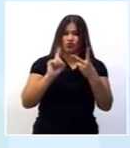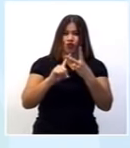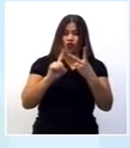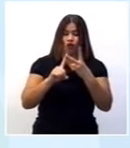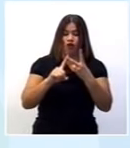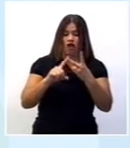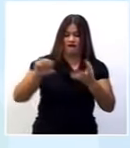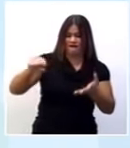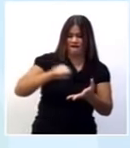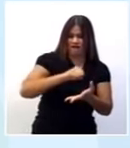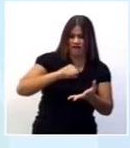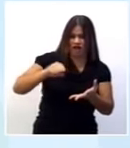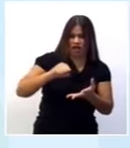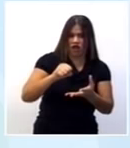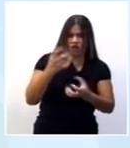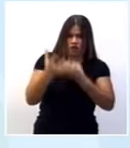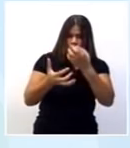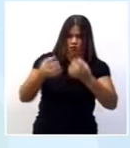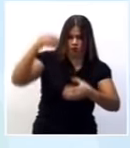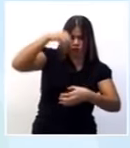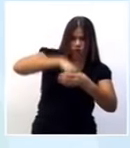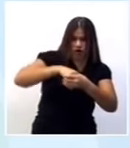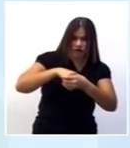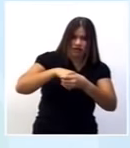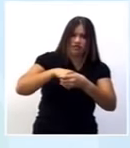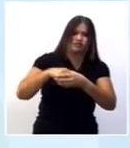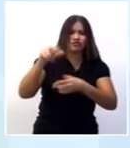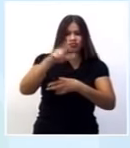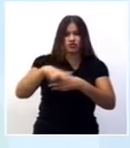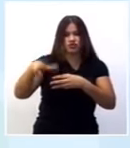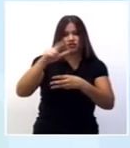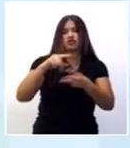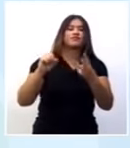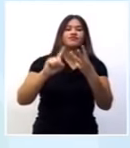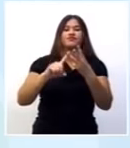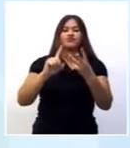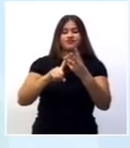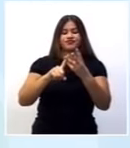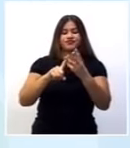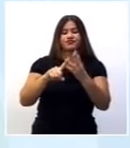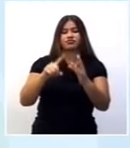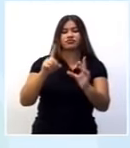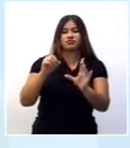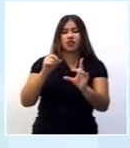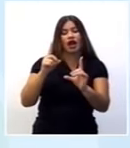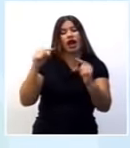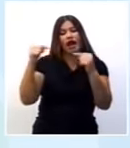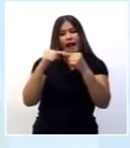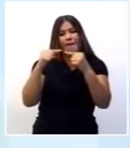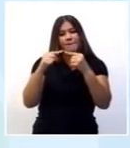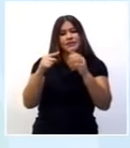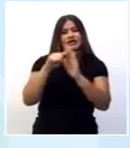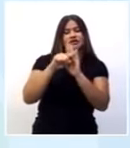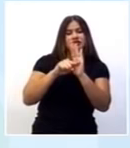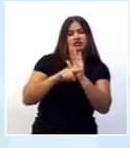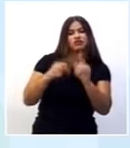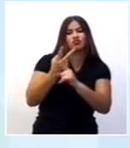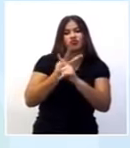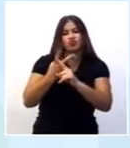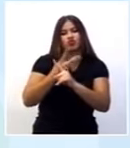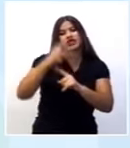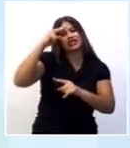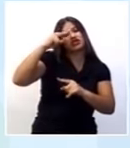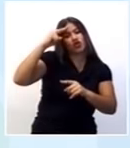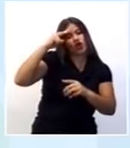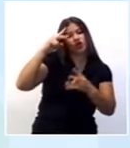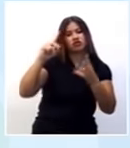utilizado? 3. Esse objeto é uma fonte histórica? Por quê? 4. Qual tipo de fonte